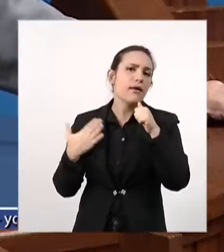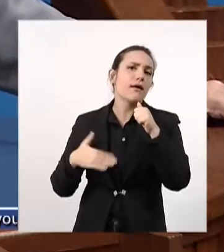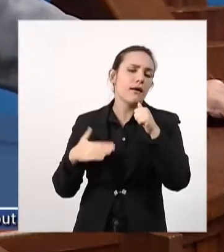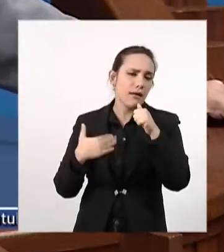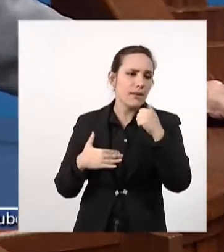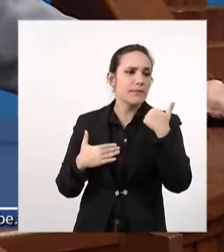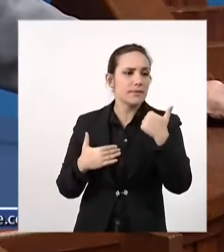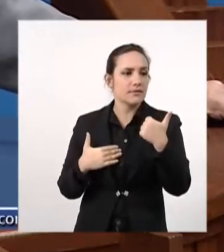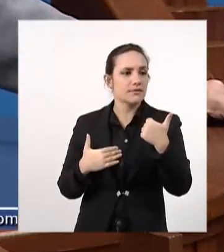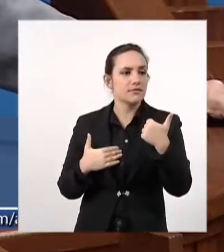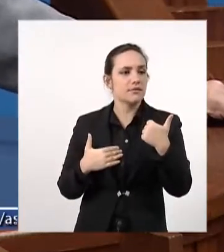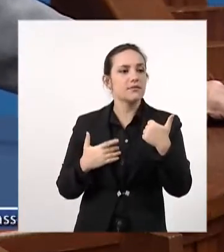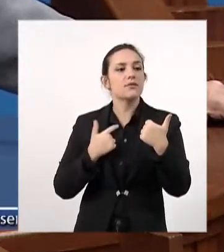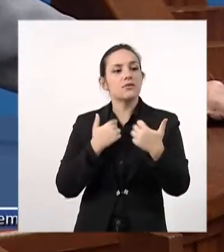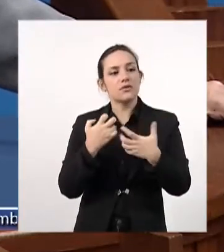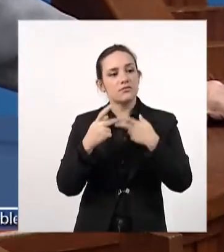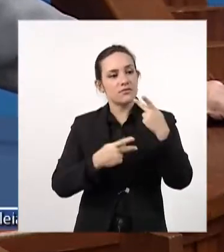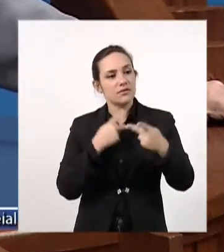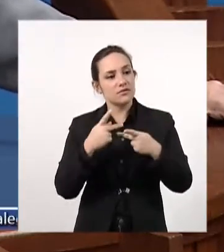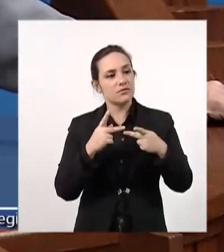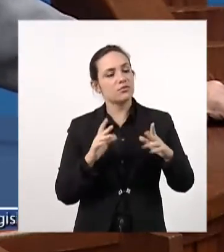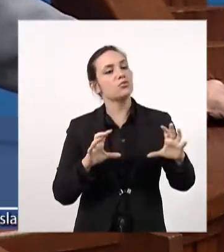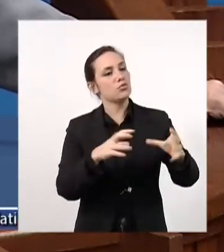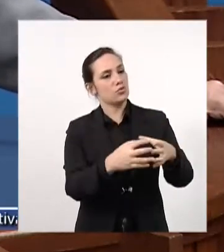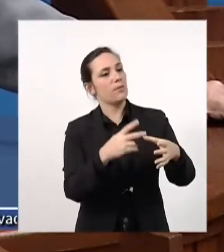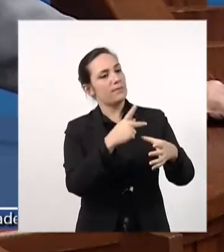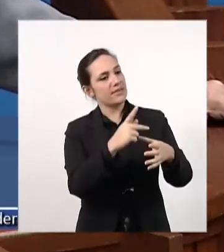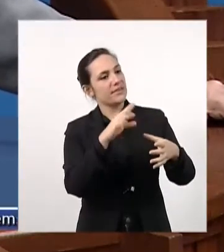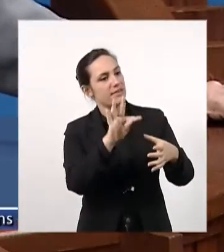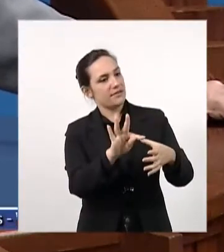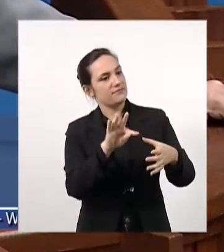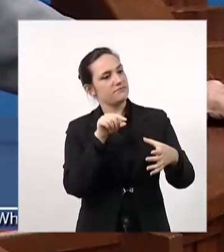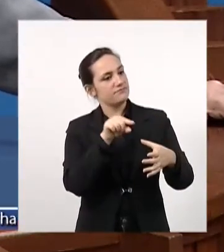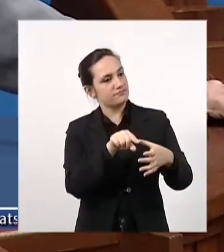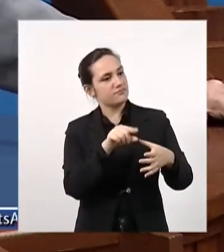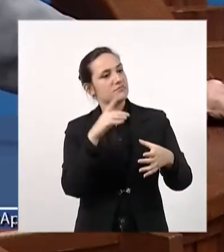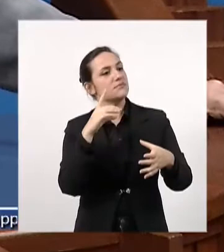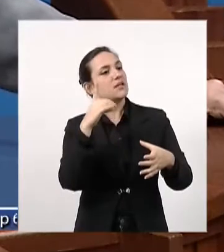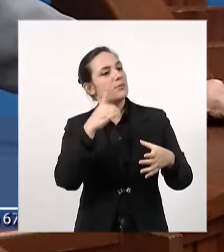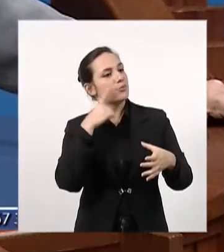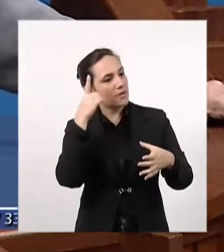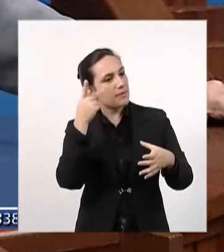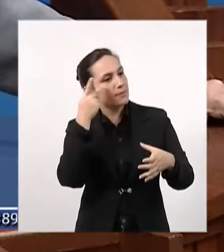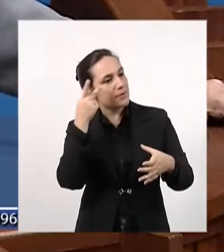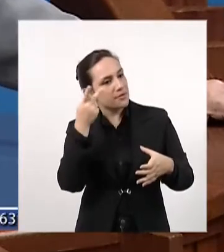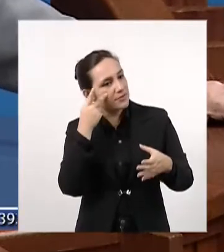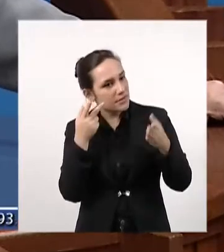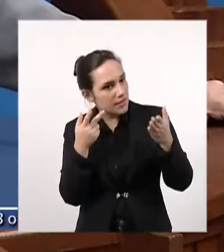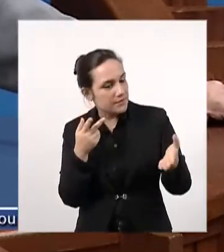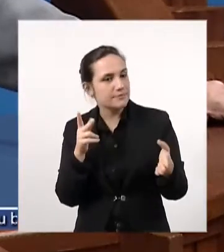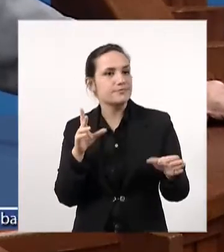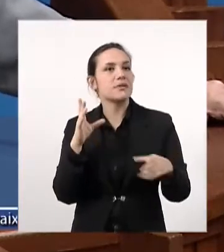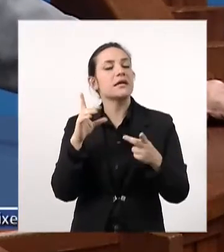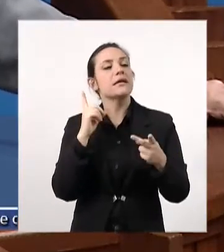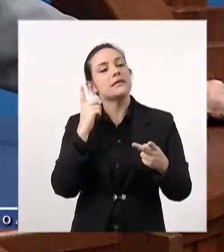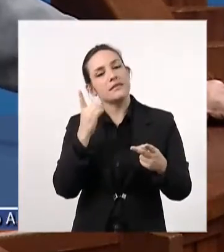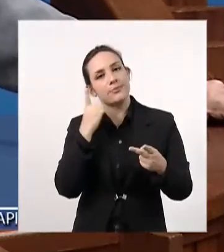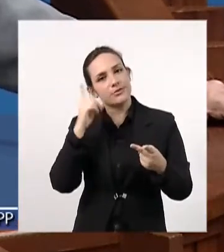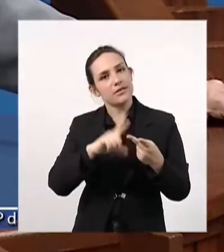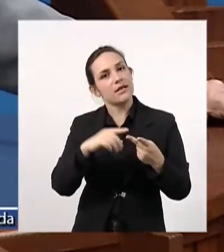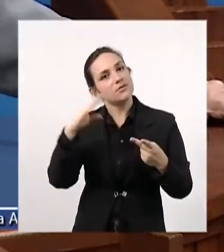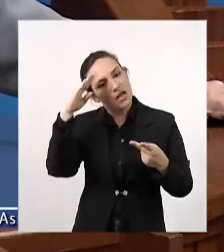mensagem especial à bancada do Partido dos Trabalhadores, deputado Pedro Kemp, deputado